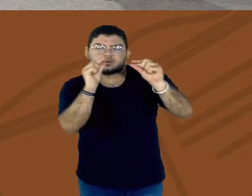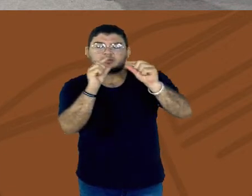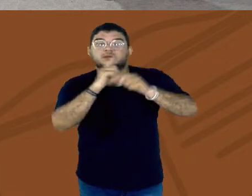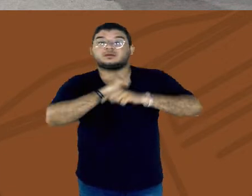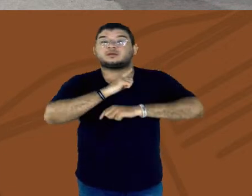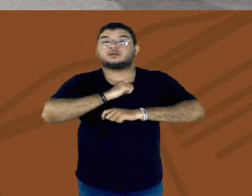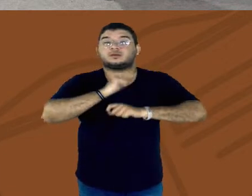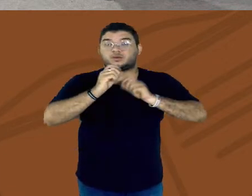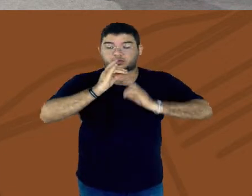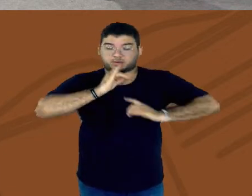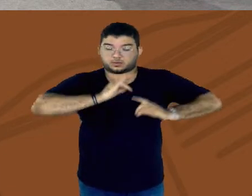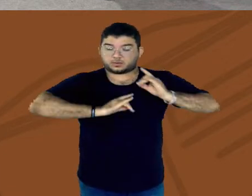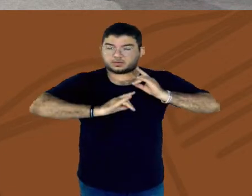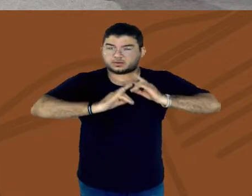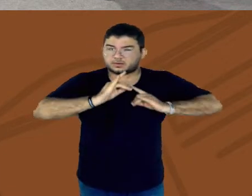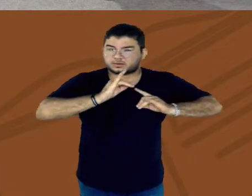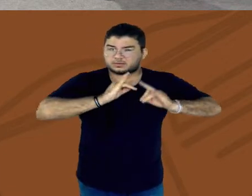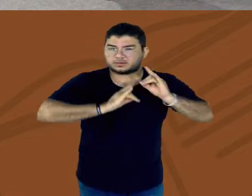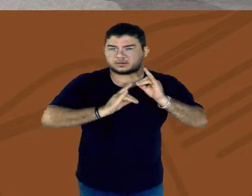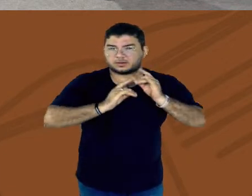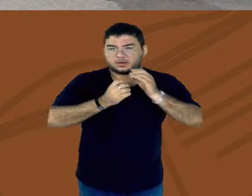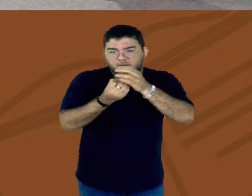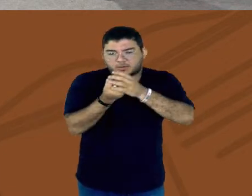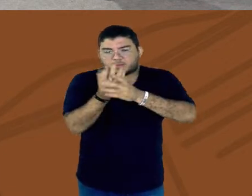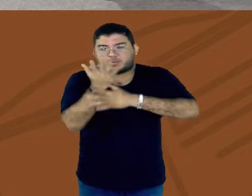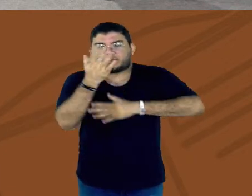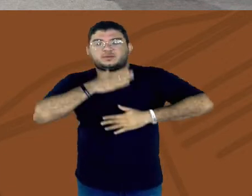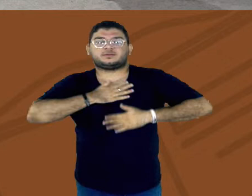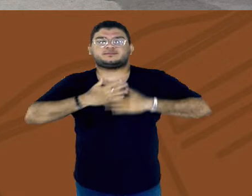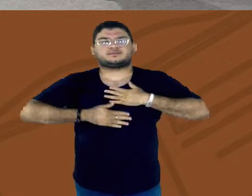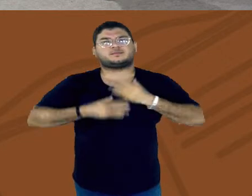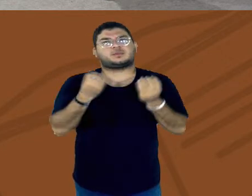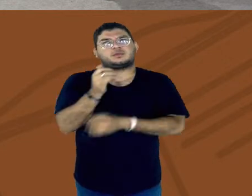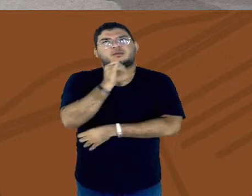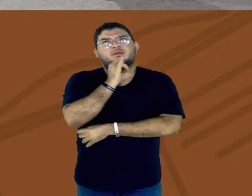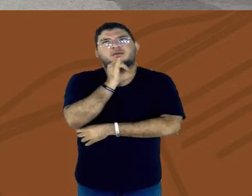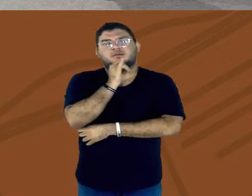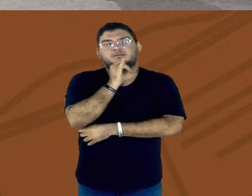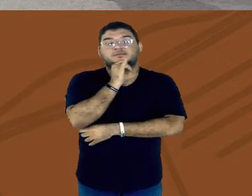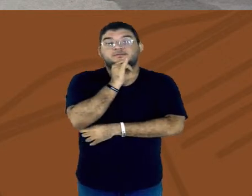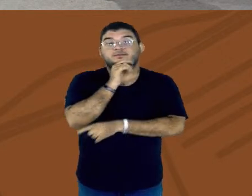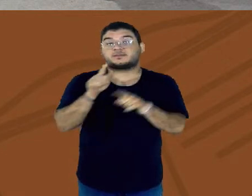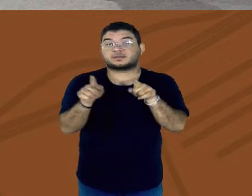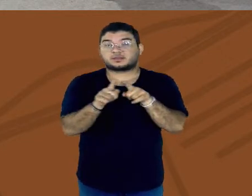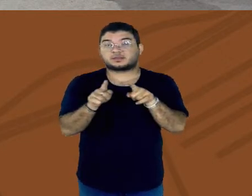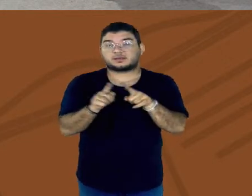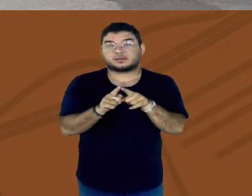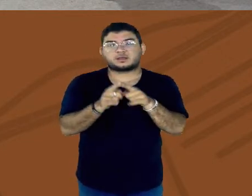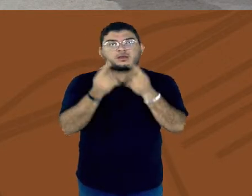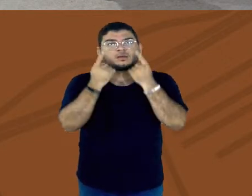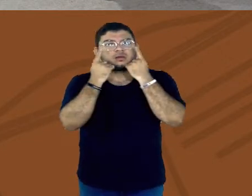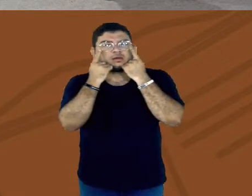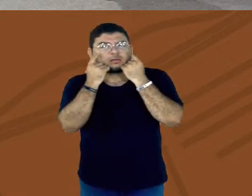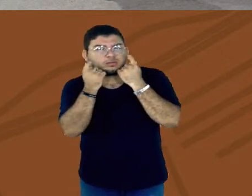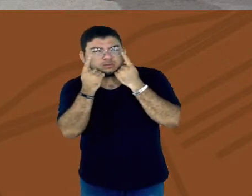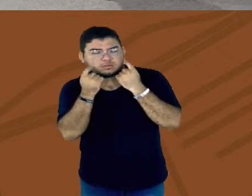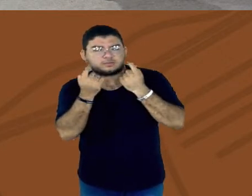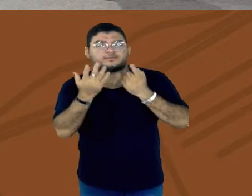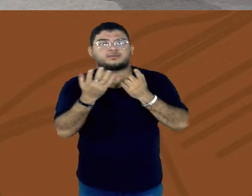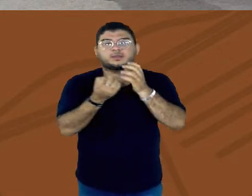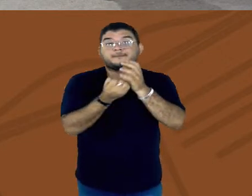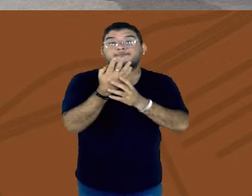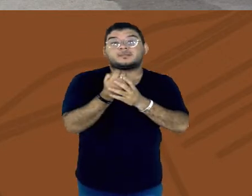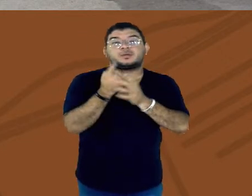essas substâncias, essas glândulas secretam substâncias para fora do corpo. Como, por exemplo, as glândulas lacrimais, que